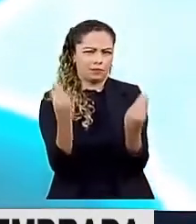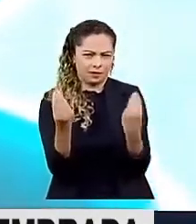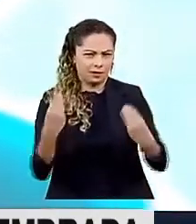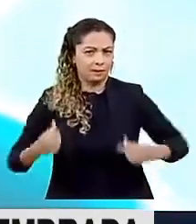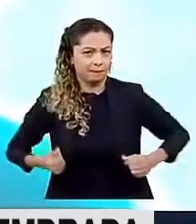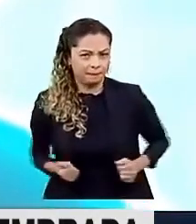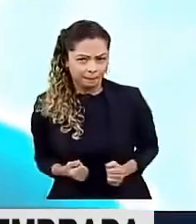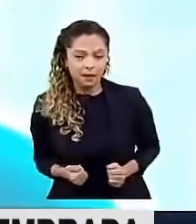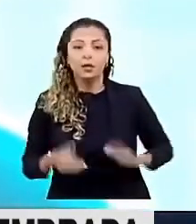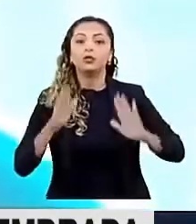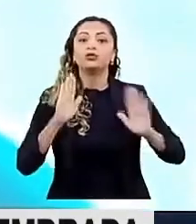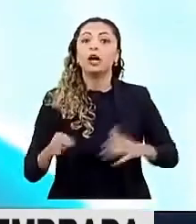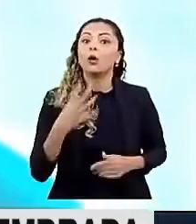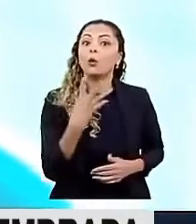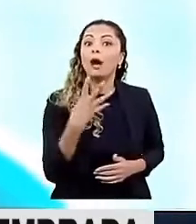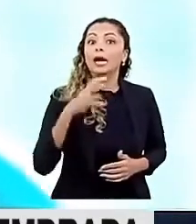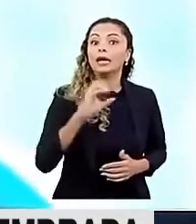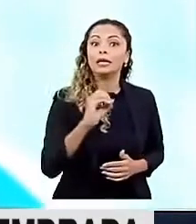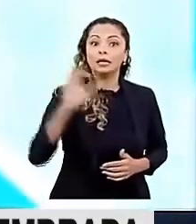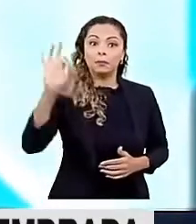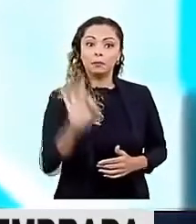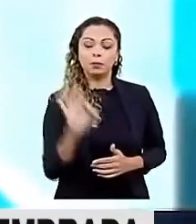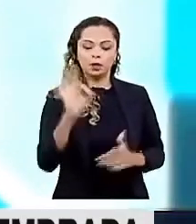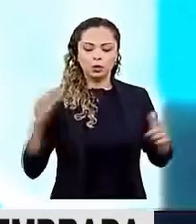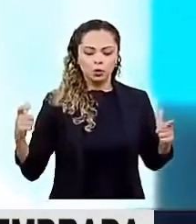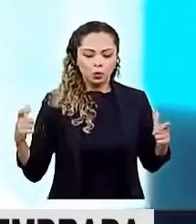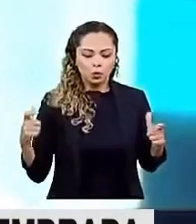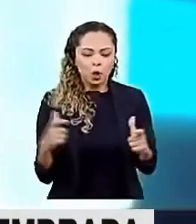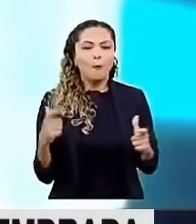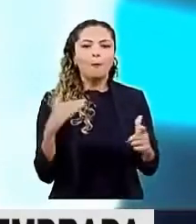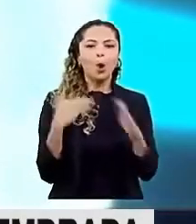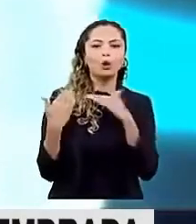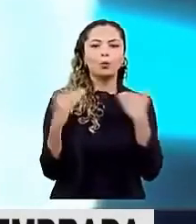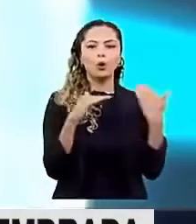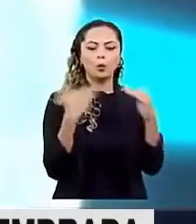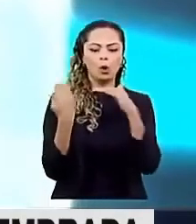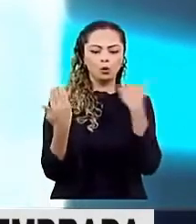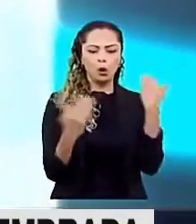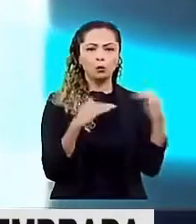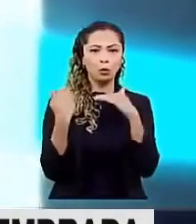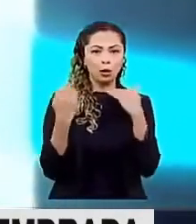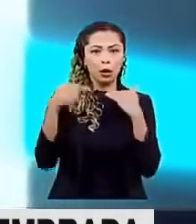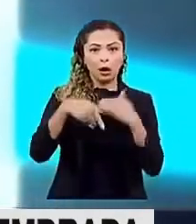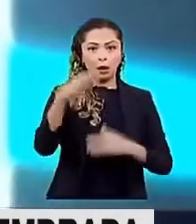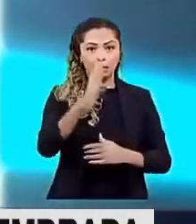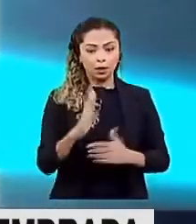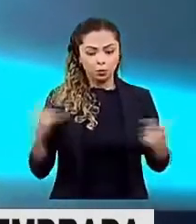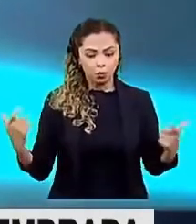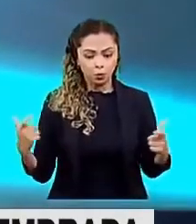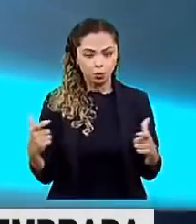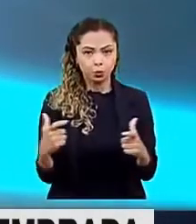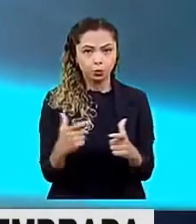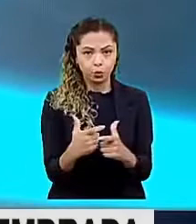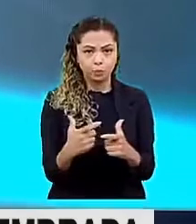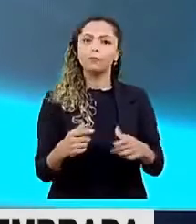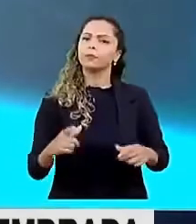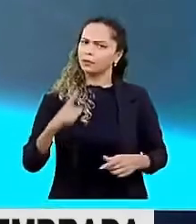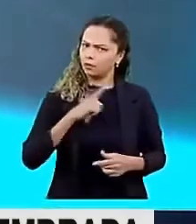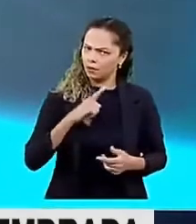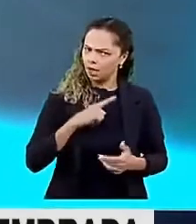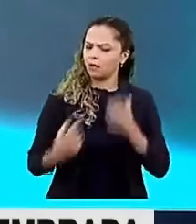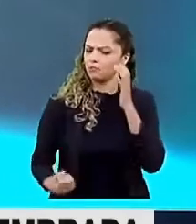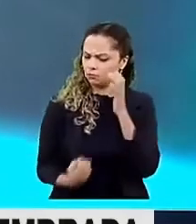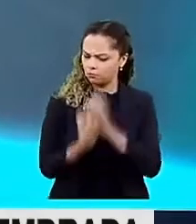em mais de 40% as mortes violentas no nosso Brasil, com as políticas mais variadas